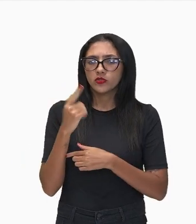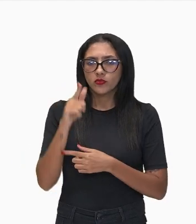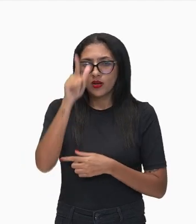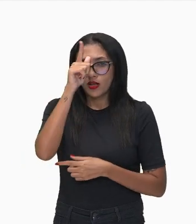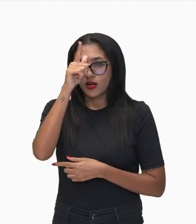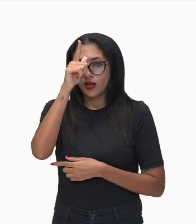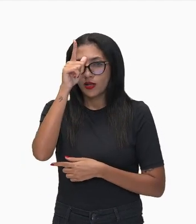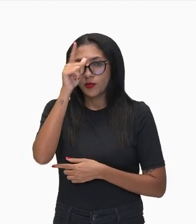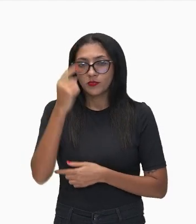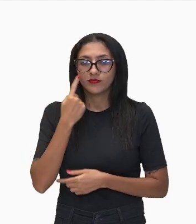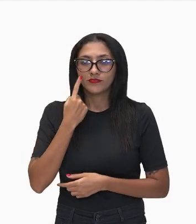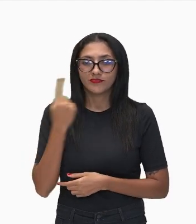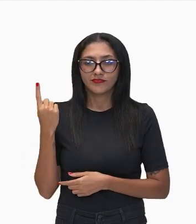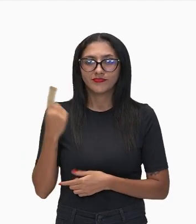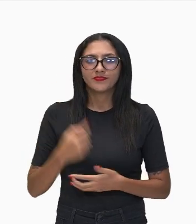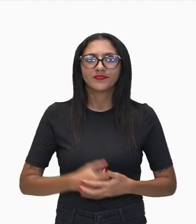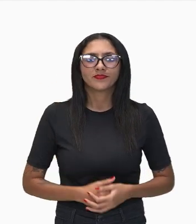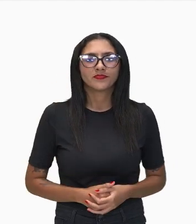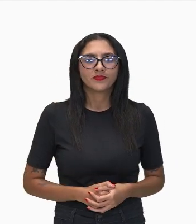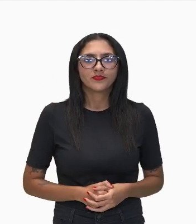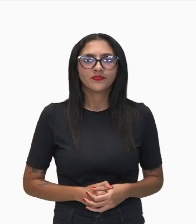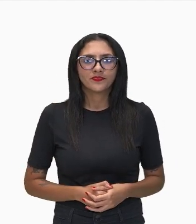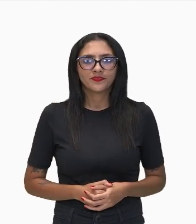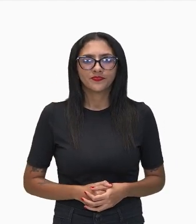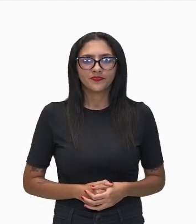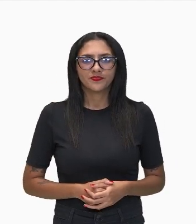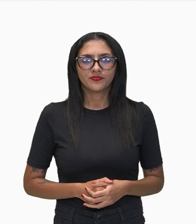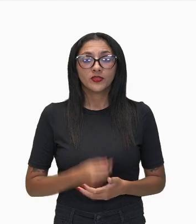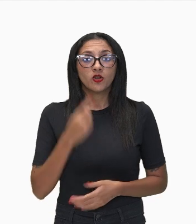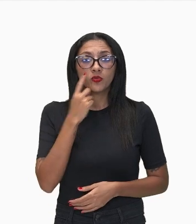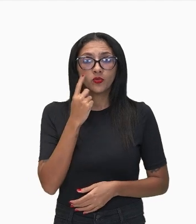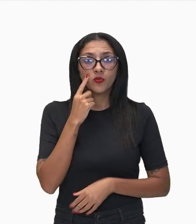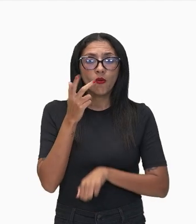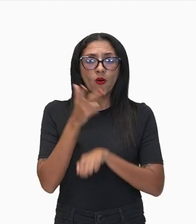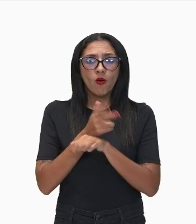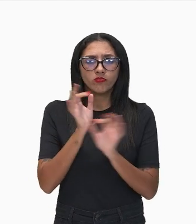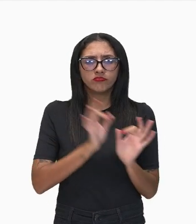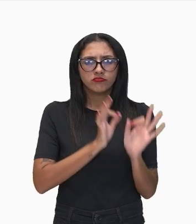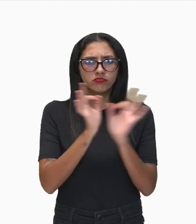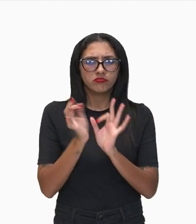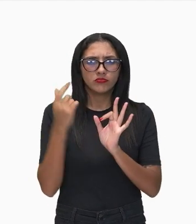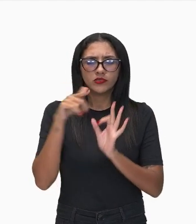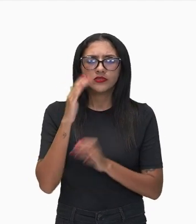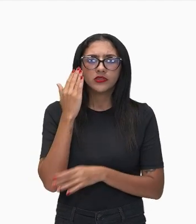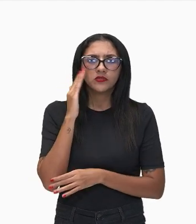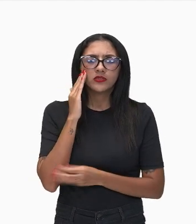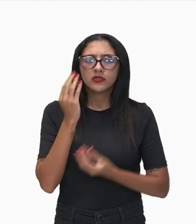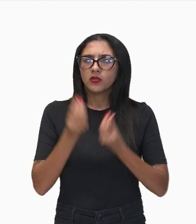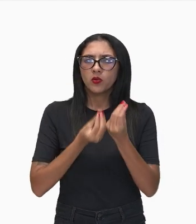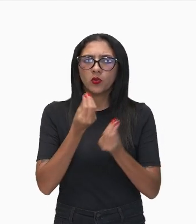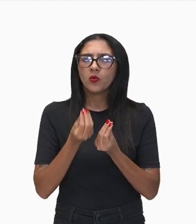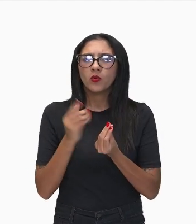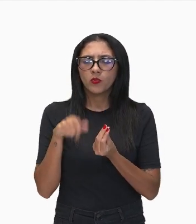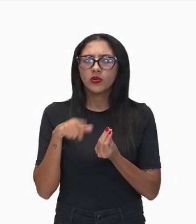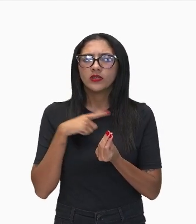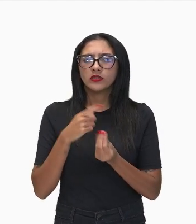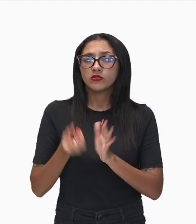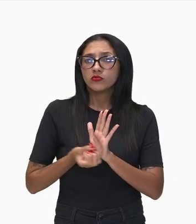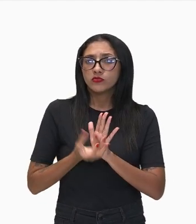Friedrich Ratzel. Tá? No VT, a gente vai entender um pouco mais sobre essa origem, né,